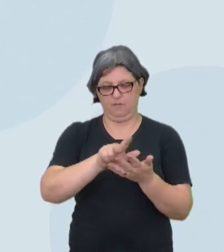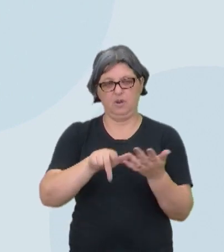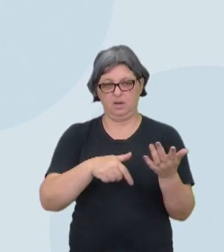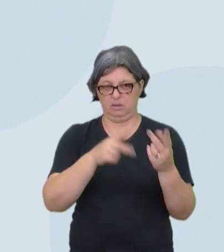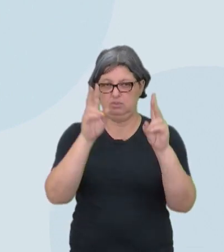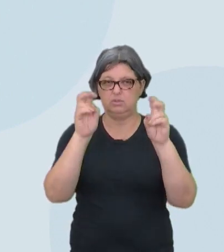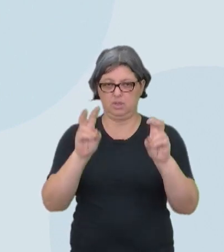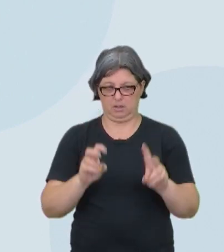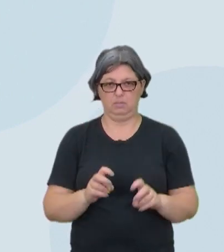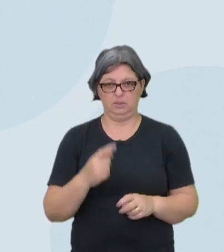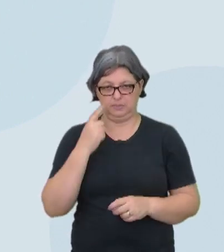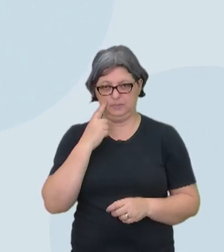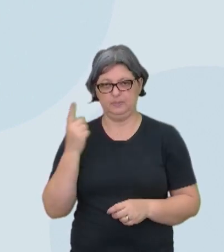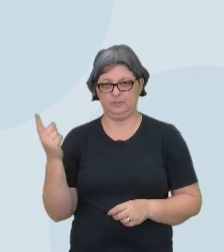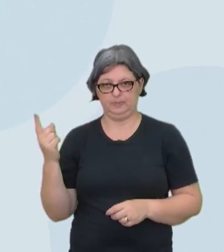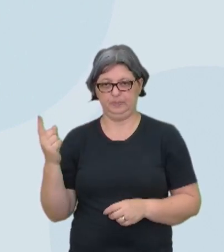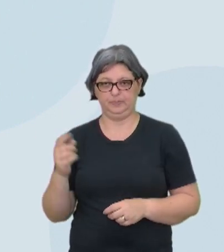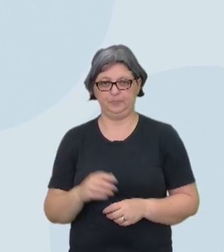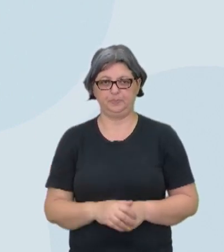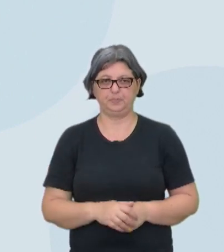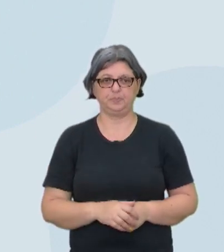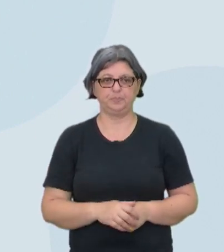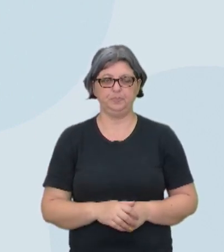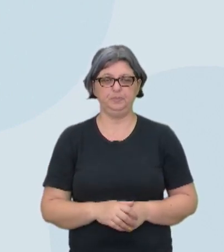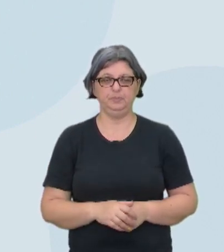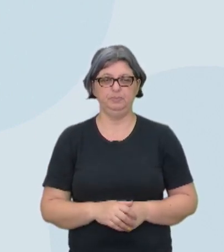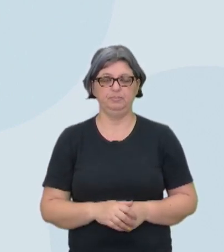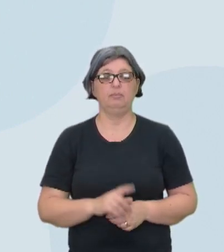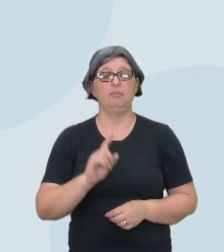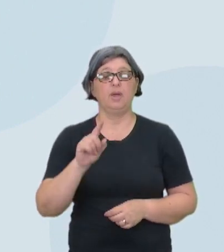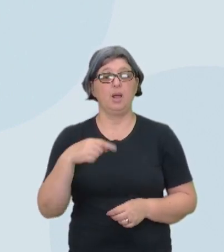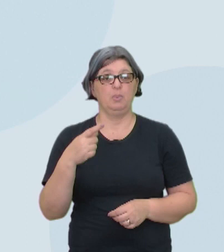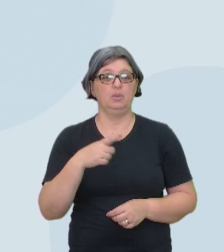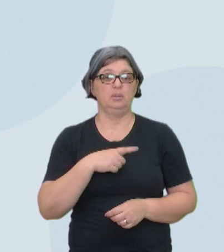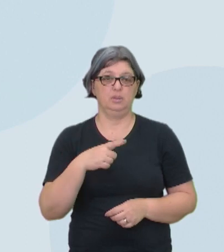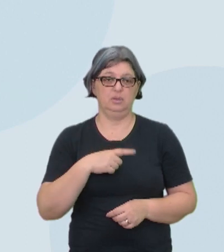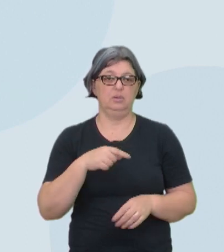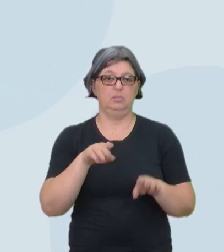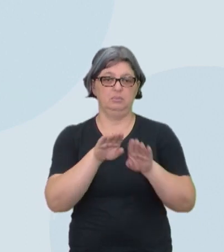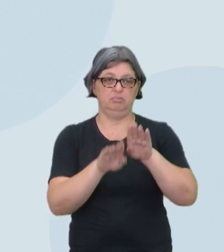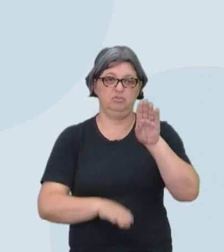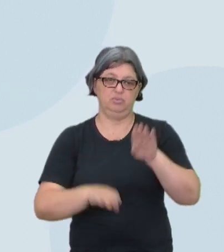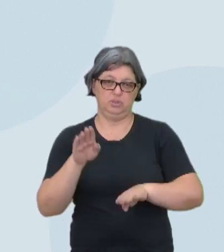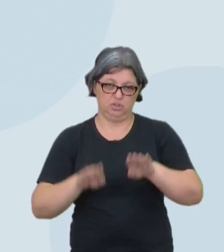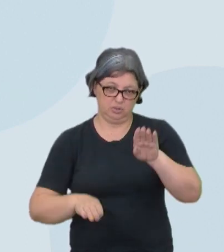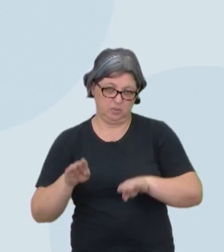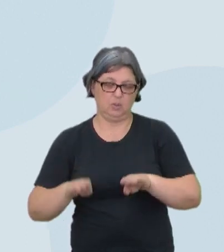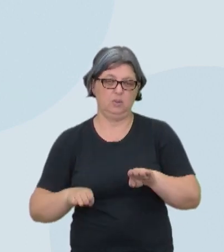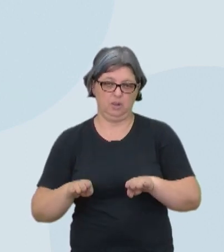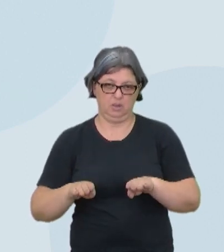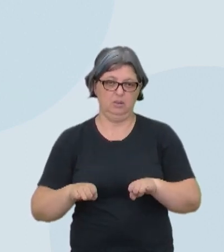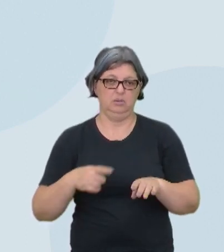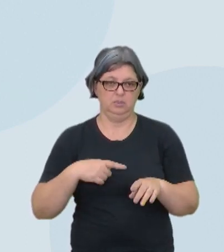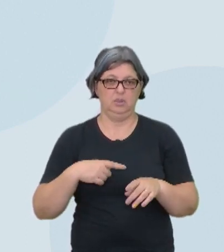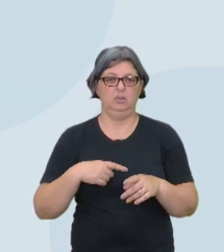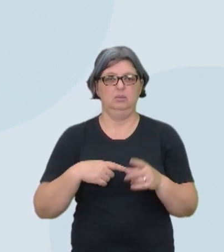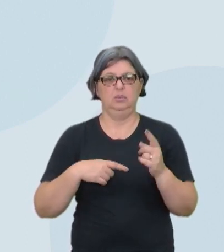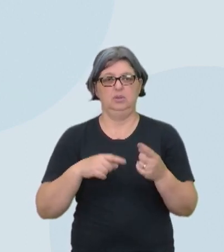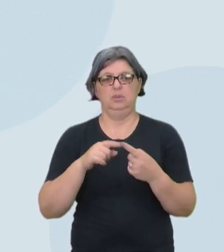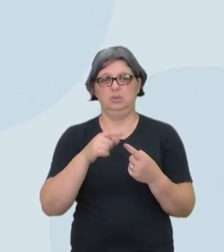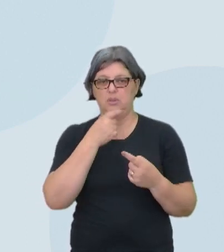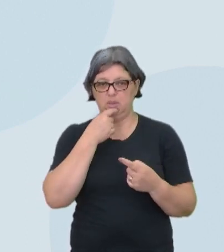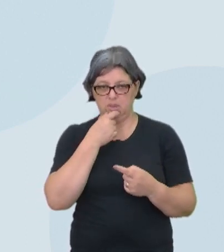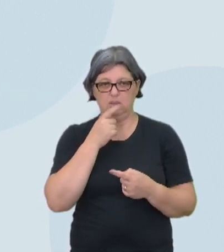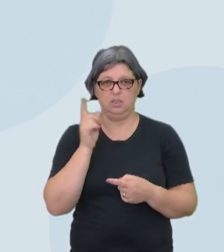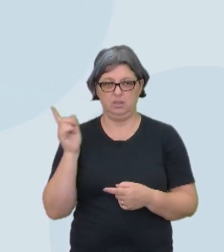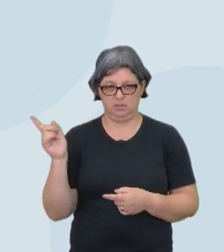bem? Depois, falamos sobre, como eu falei, as desigualdades foram em vários momentos. Storytelling, fizemos